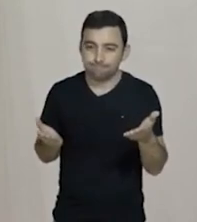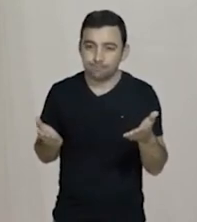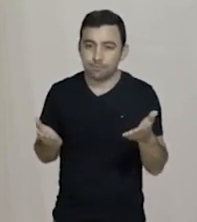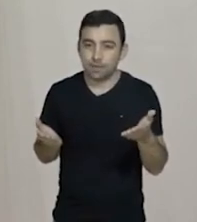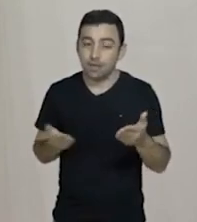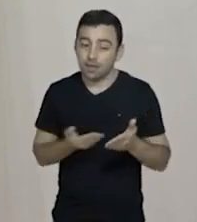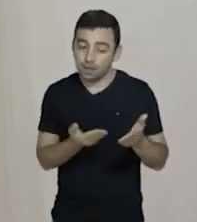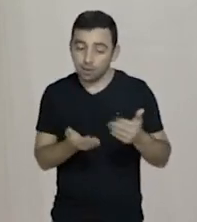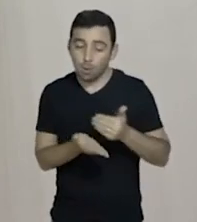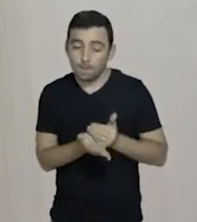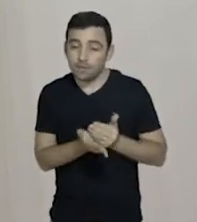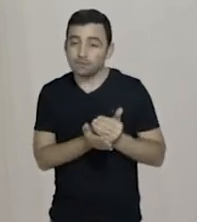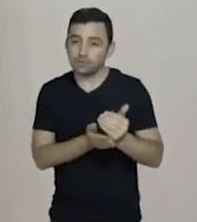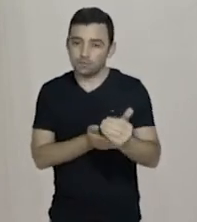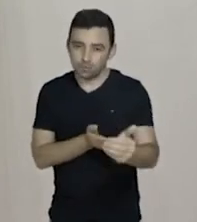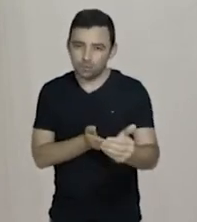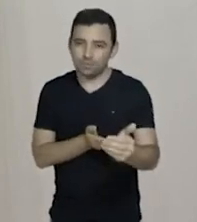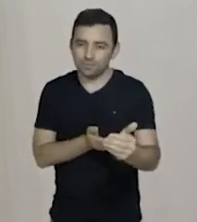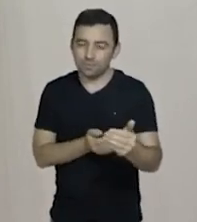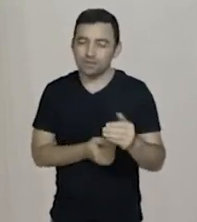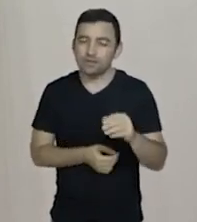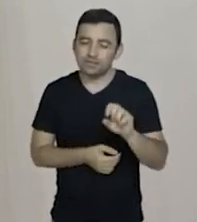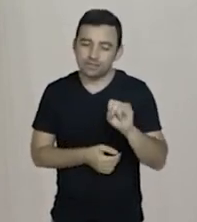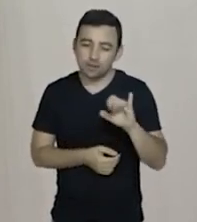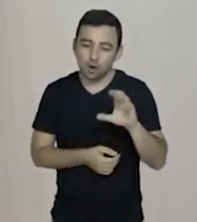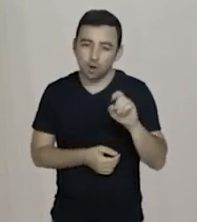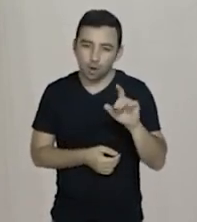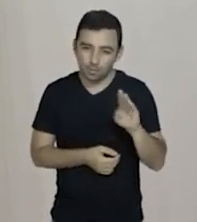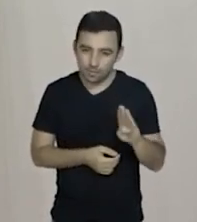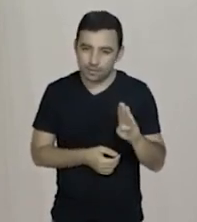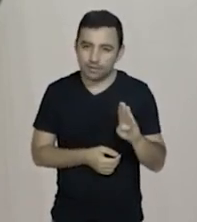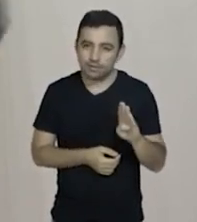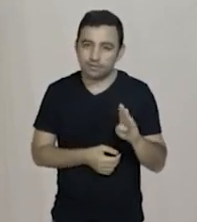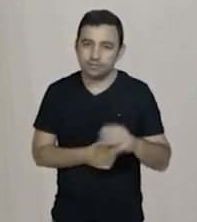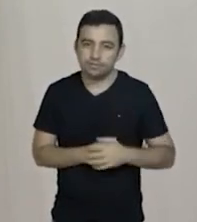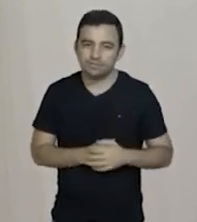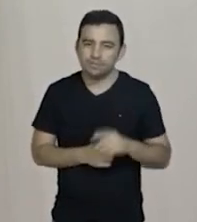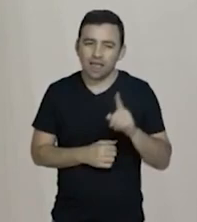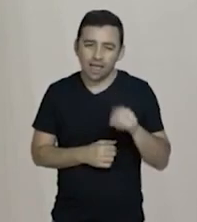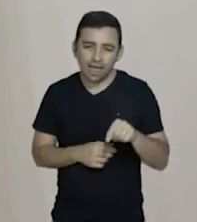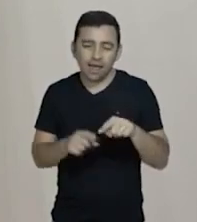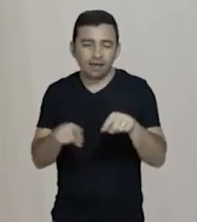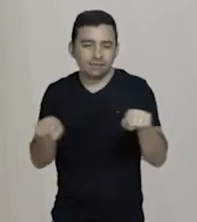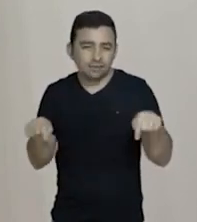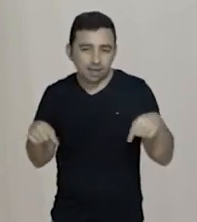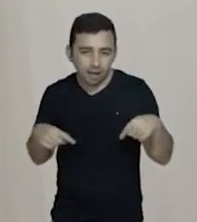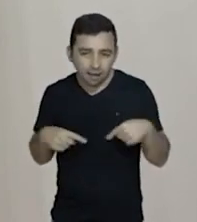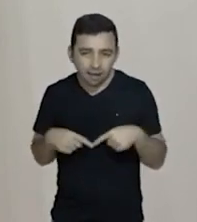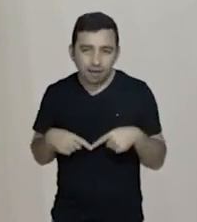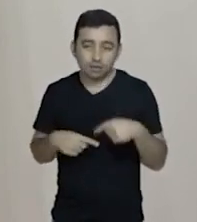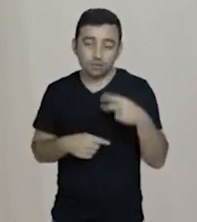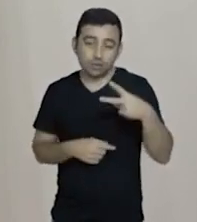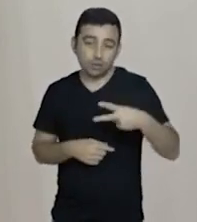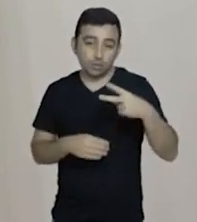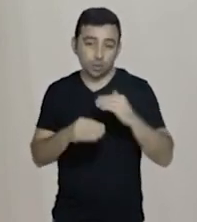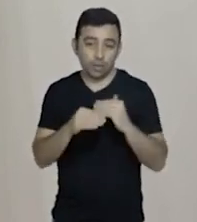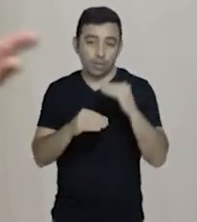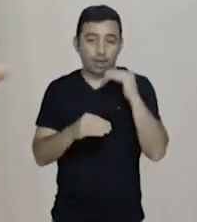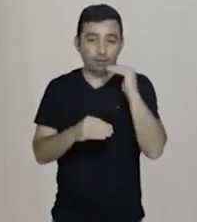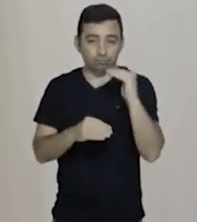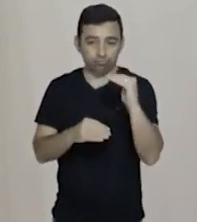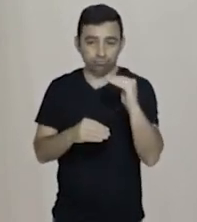iniciaram o Sicoob cara de moto ela numa salinha no segundo andar